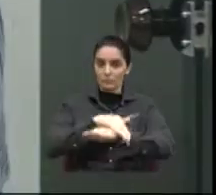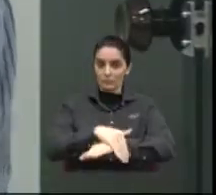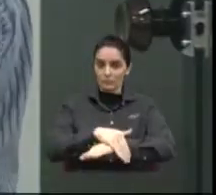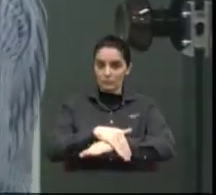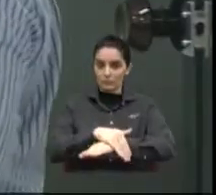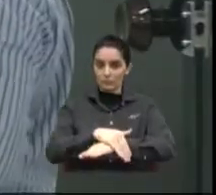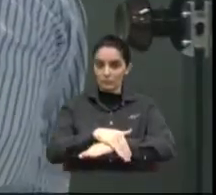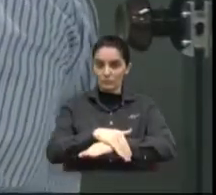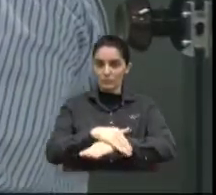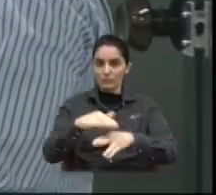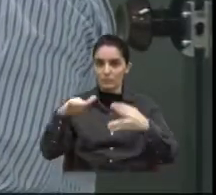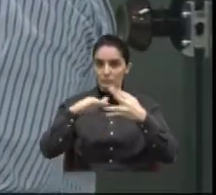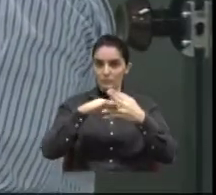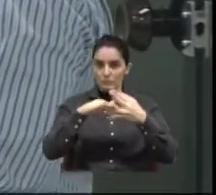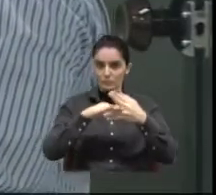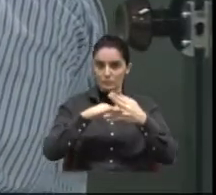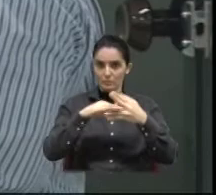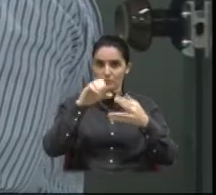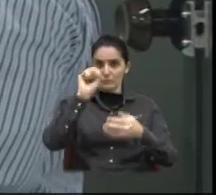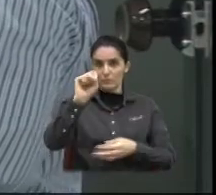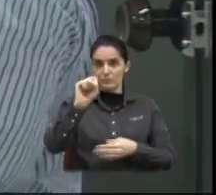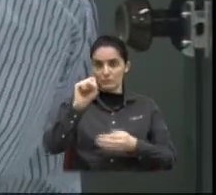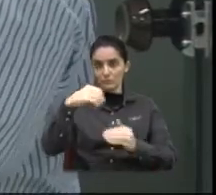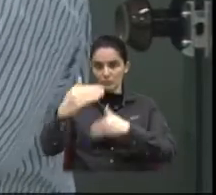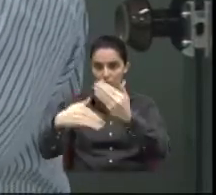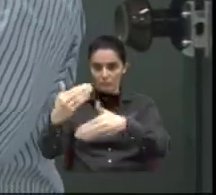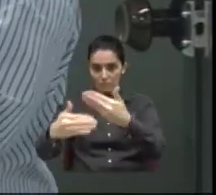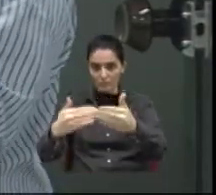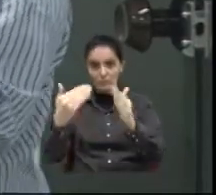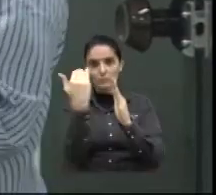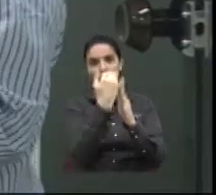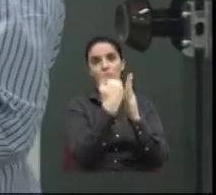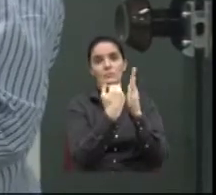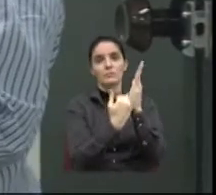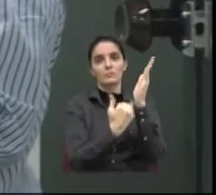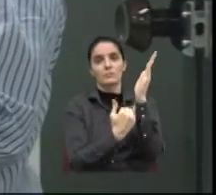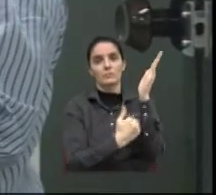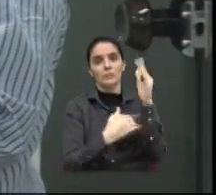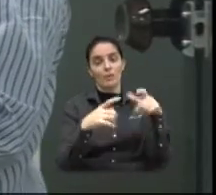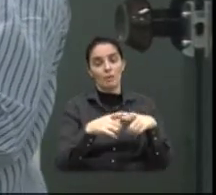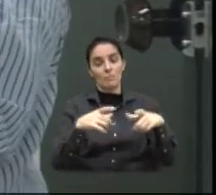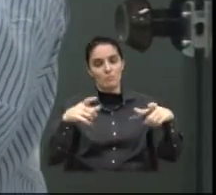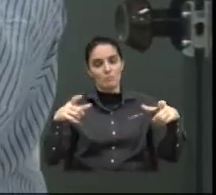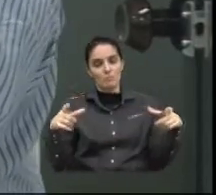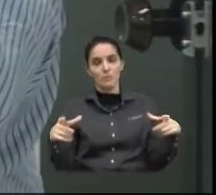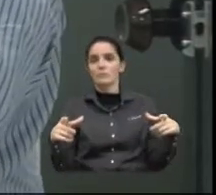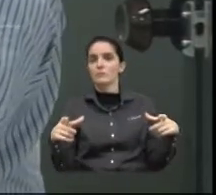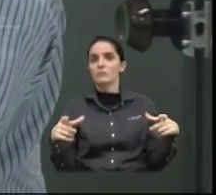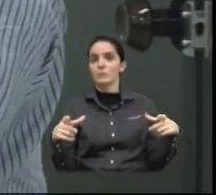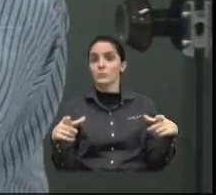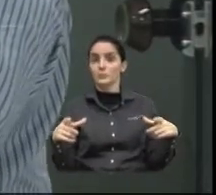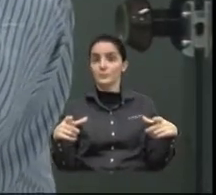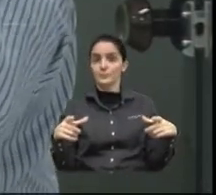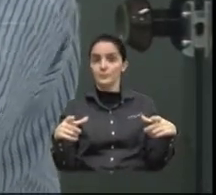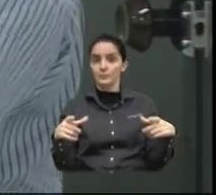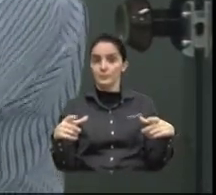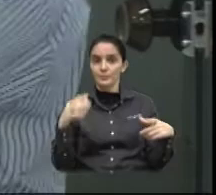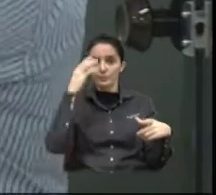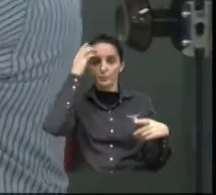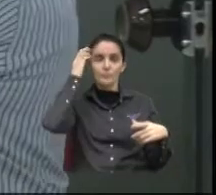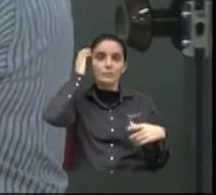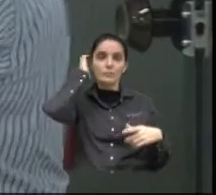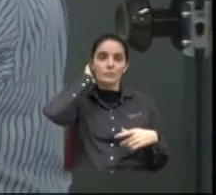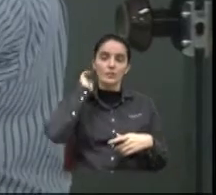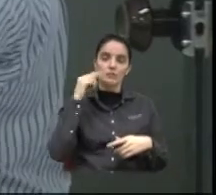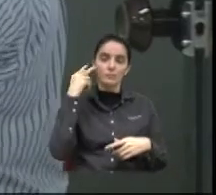vamos ter a ordem do dia então foi ampliado o horário para que os vereadores